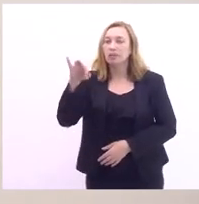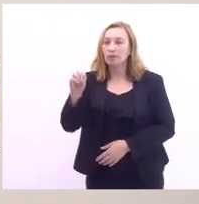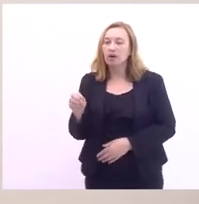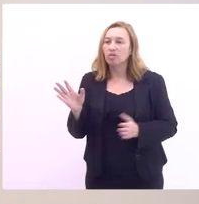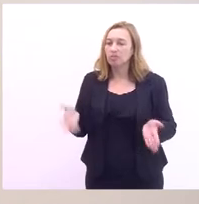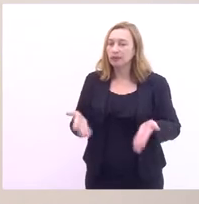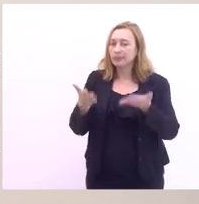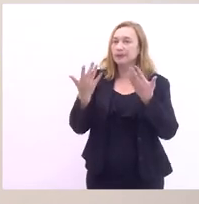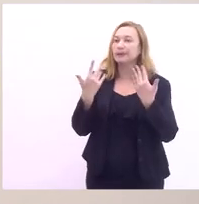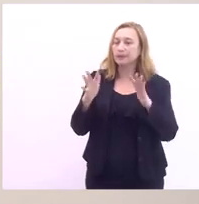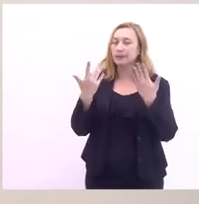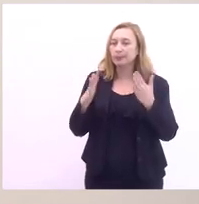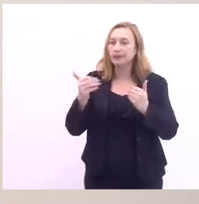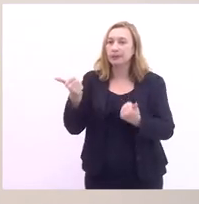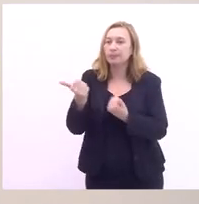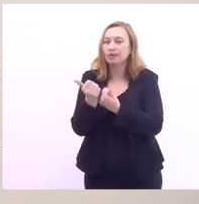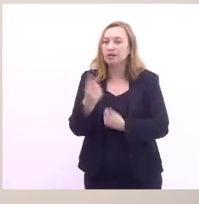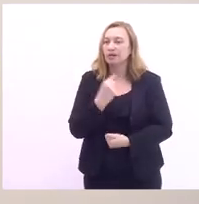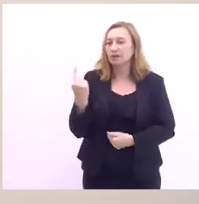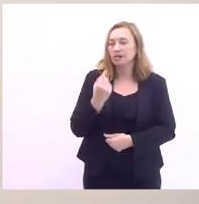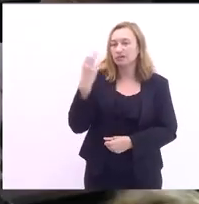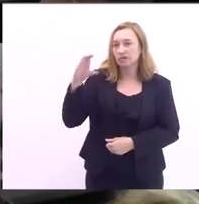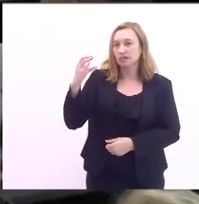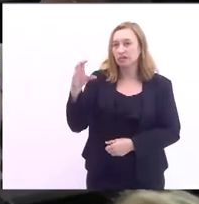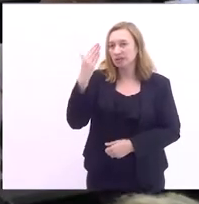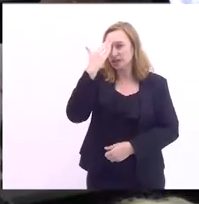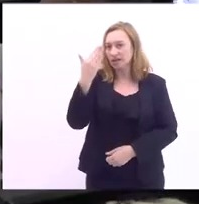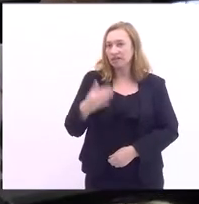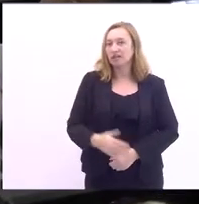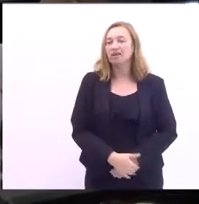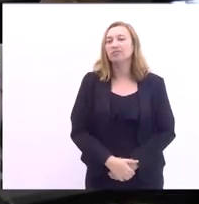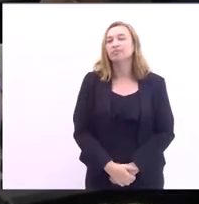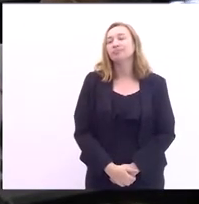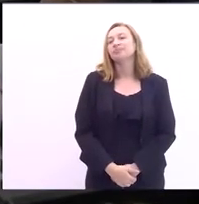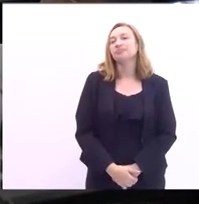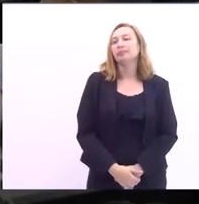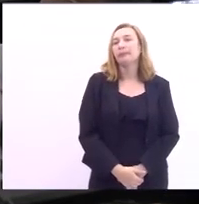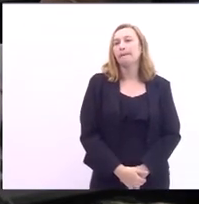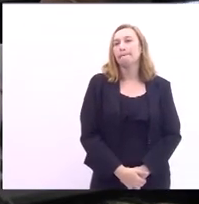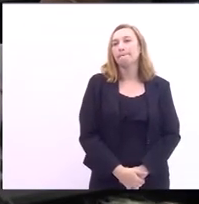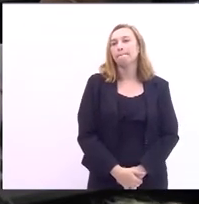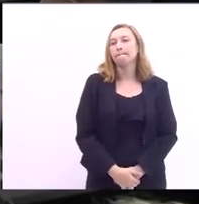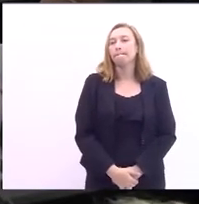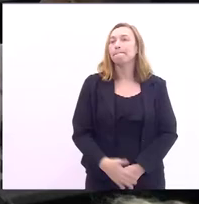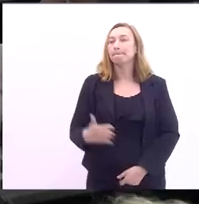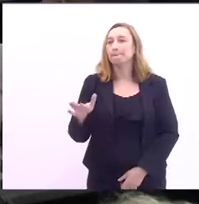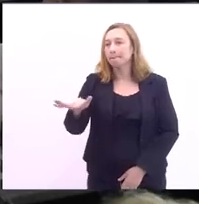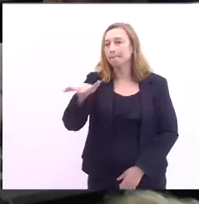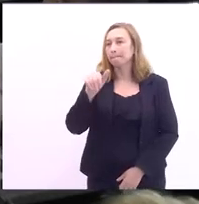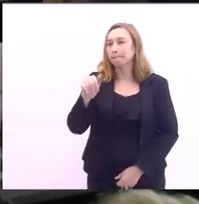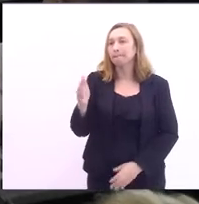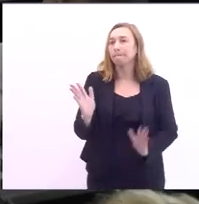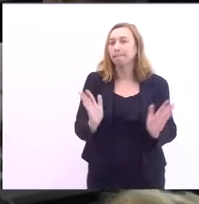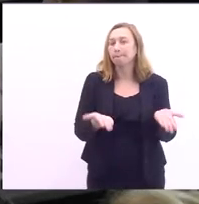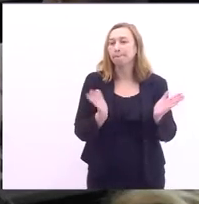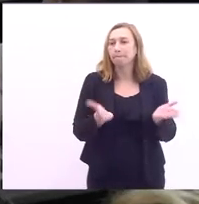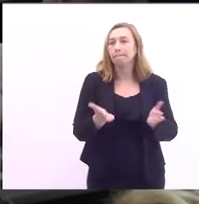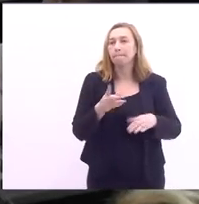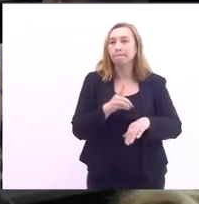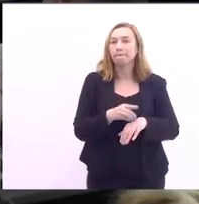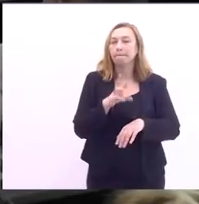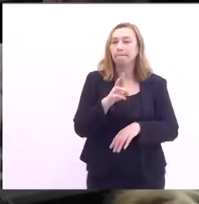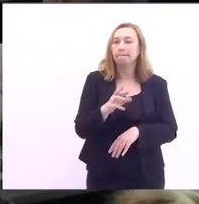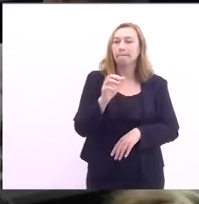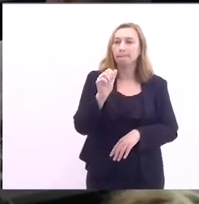iniciativa. Conte conosco de Niterói. Obrigado. Muito obrigado. Eu vou chamar agora o doutor